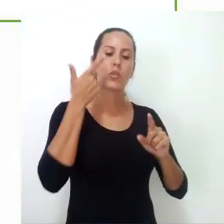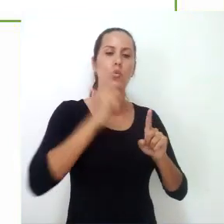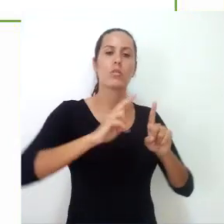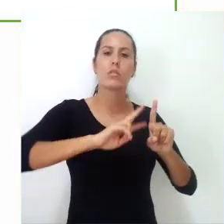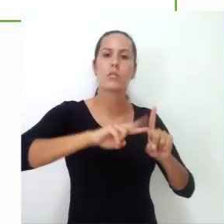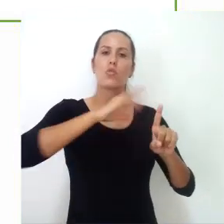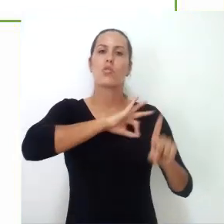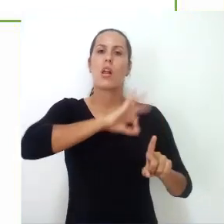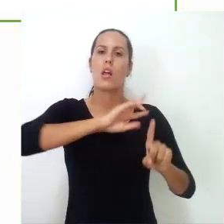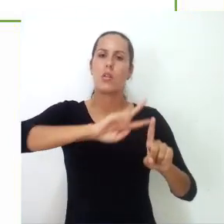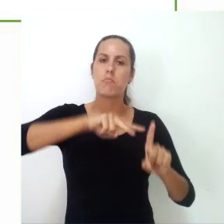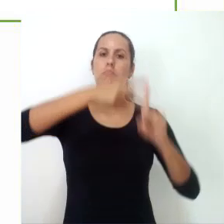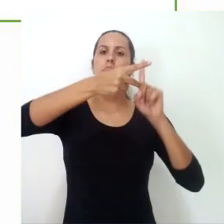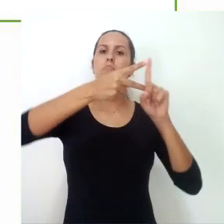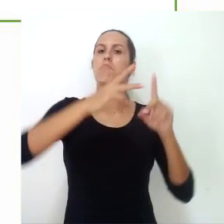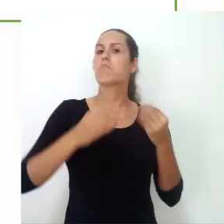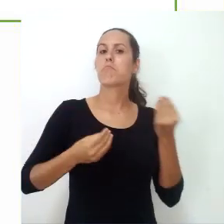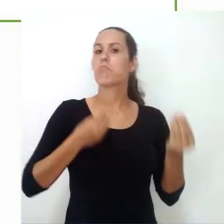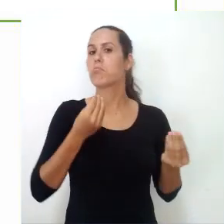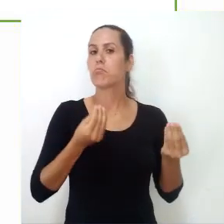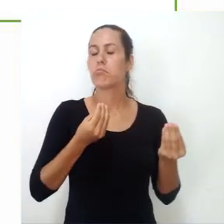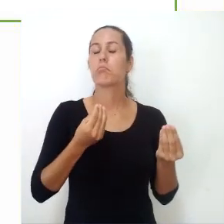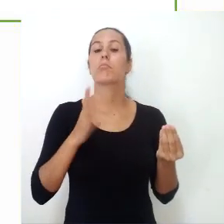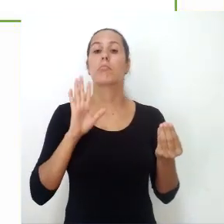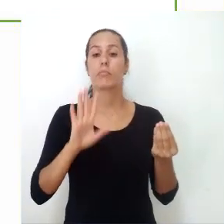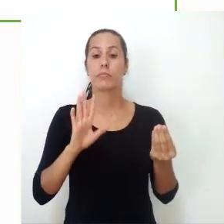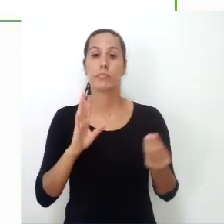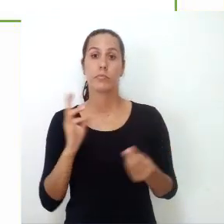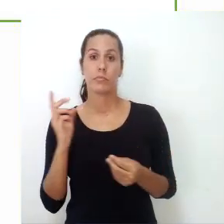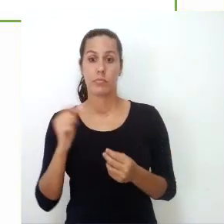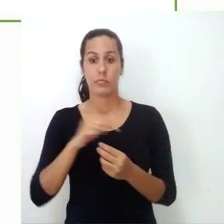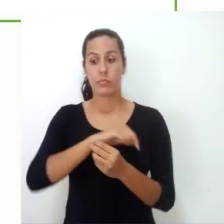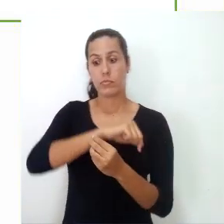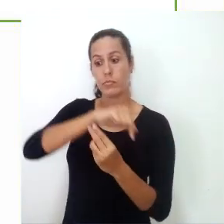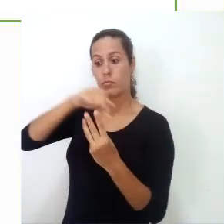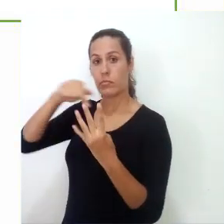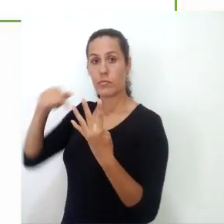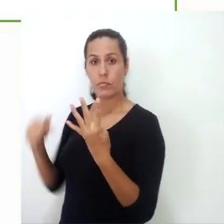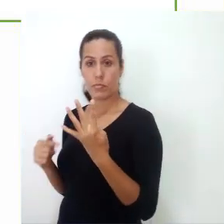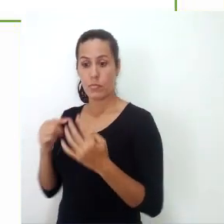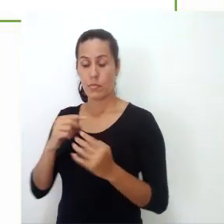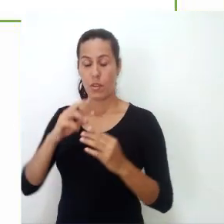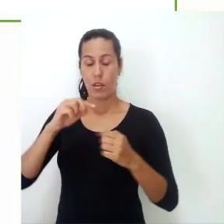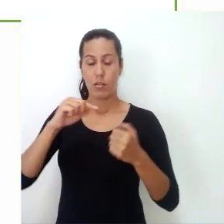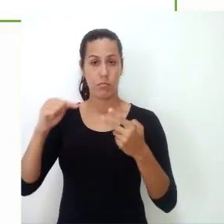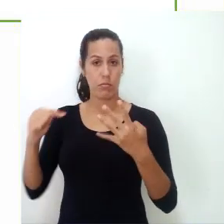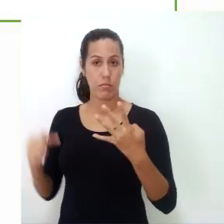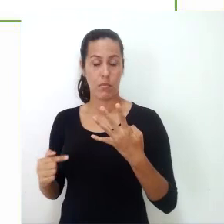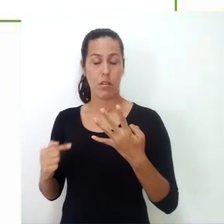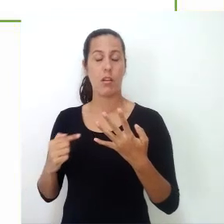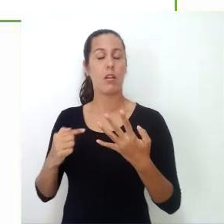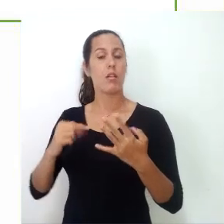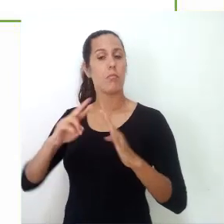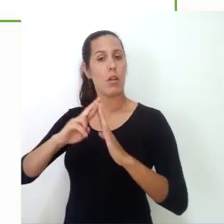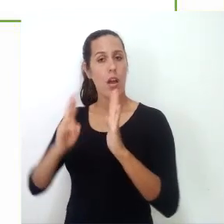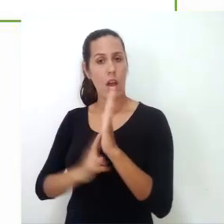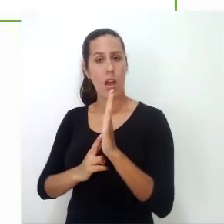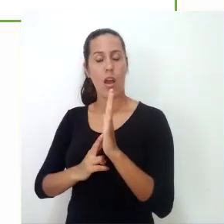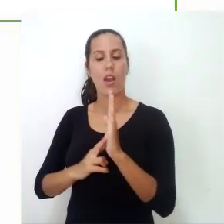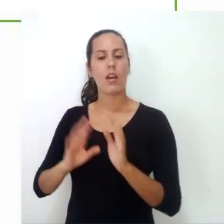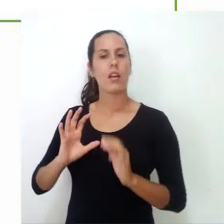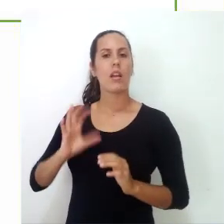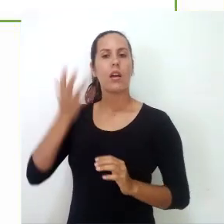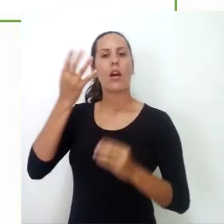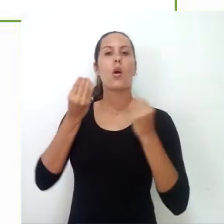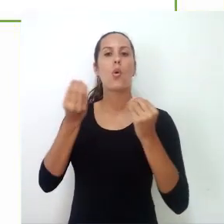ou informais. Elas decidem, certo? Como nós nos comportamos, certo? Então